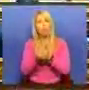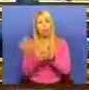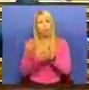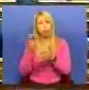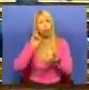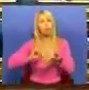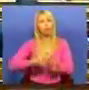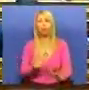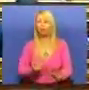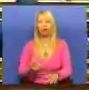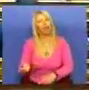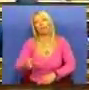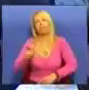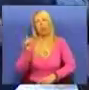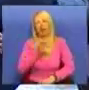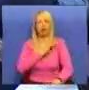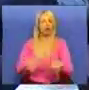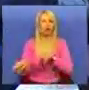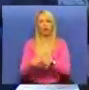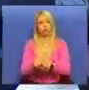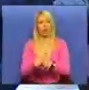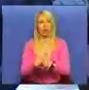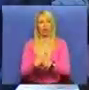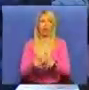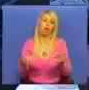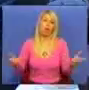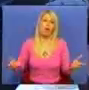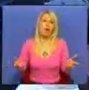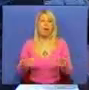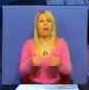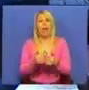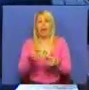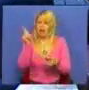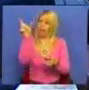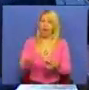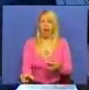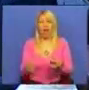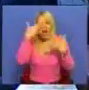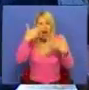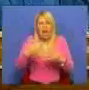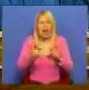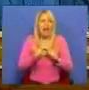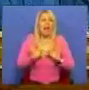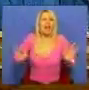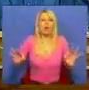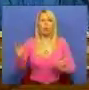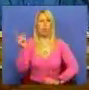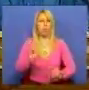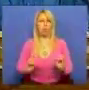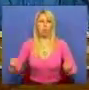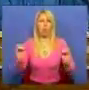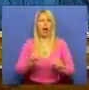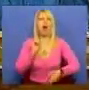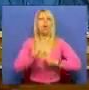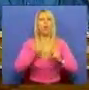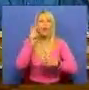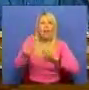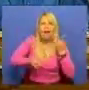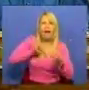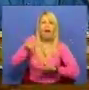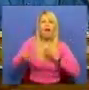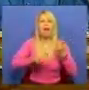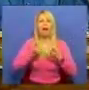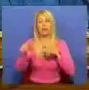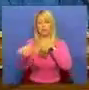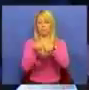Deputado é tudo menos rigoroso naquilo que é as análises políticas. Sr.